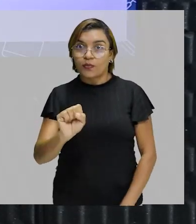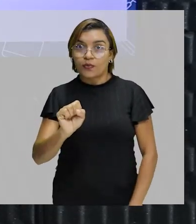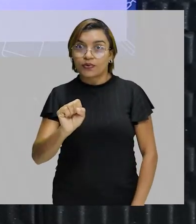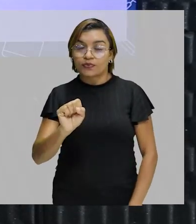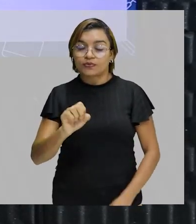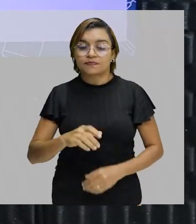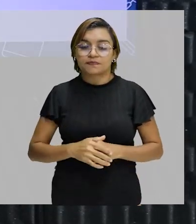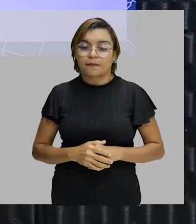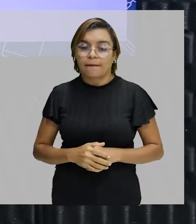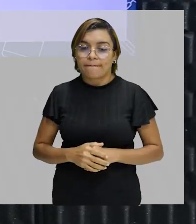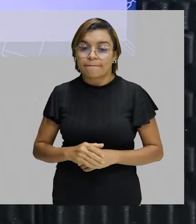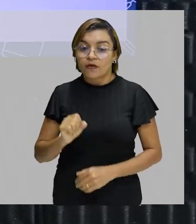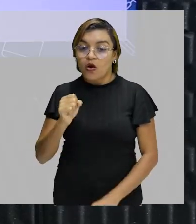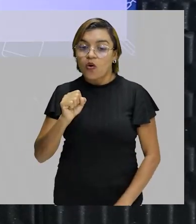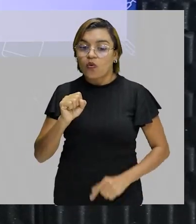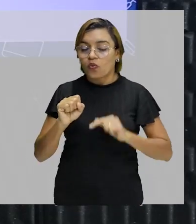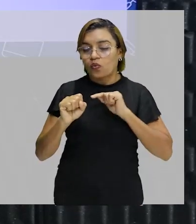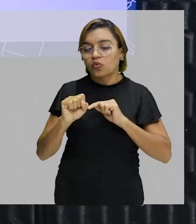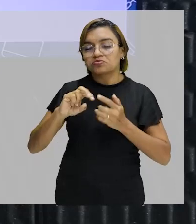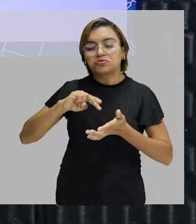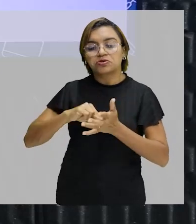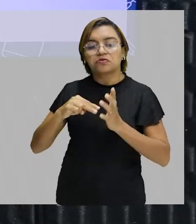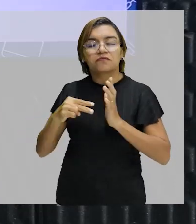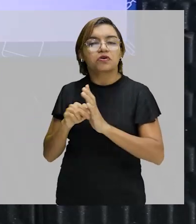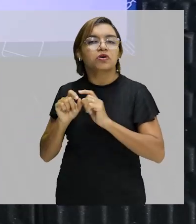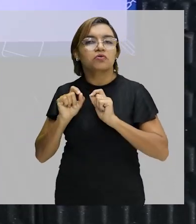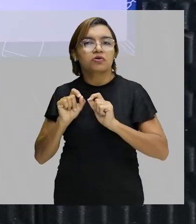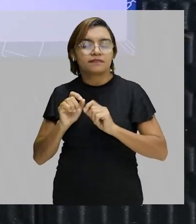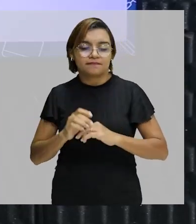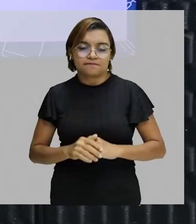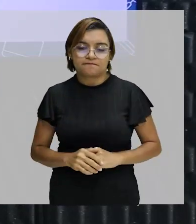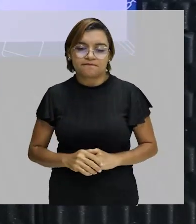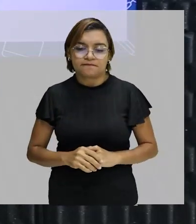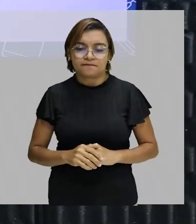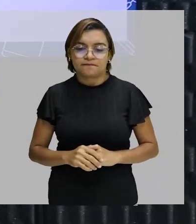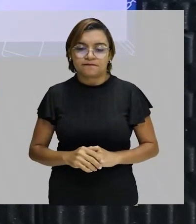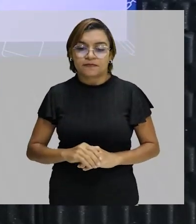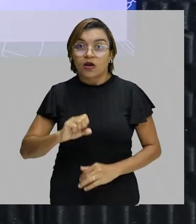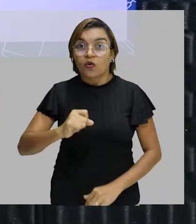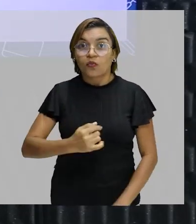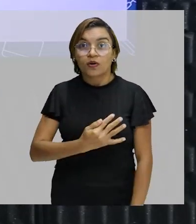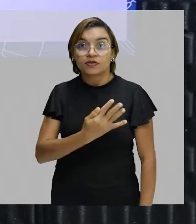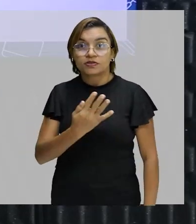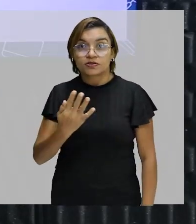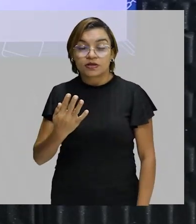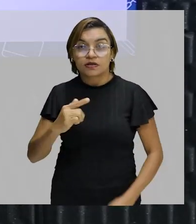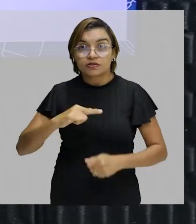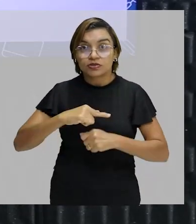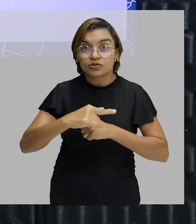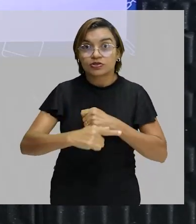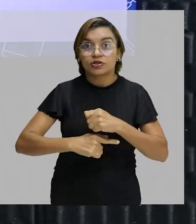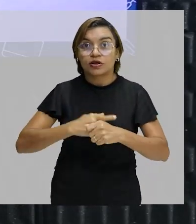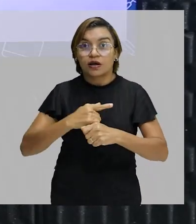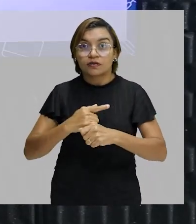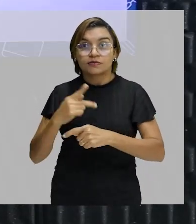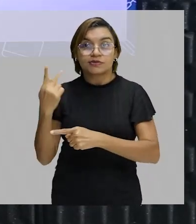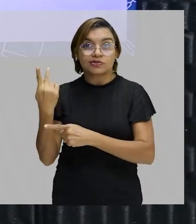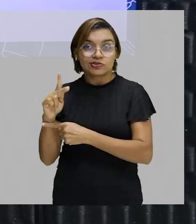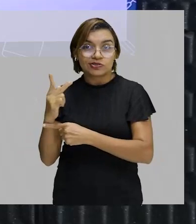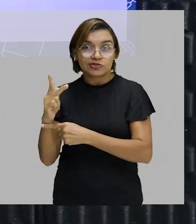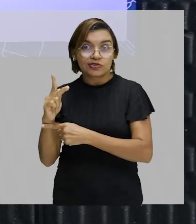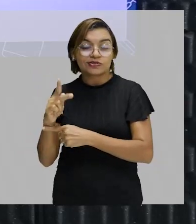certo? Esse 8 quer dizer o que, turminha? Quer dizer a quantidade de átomos de